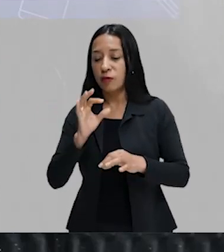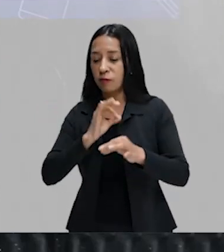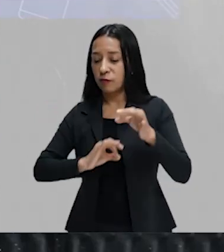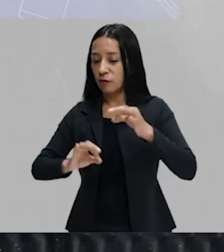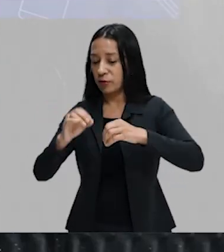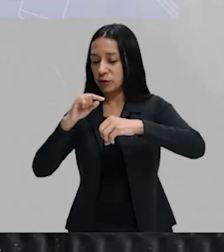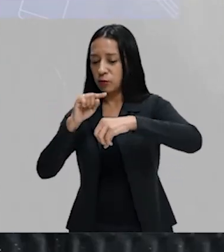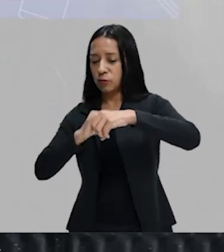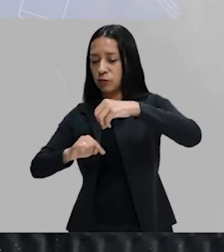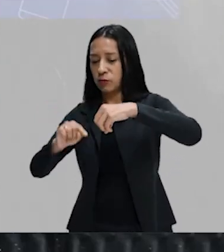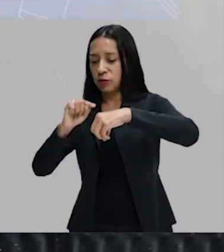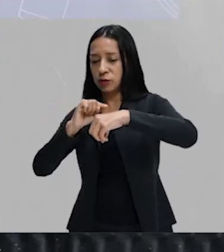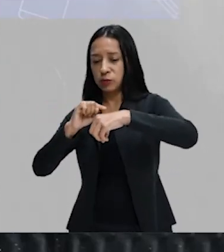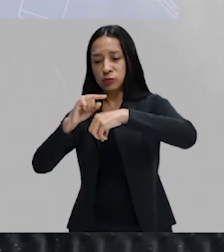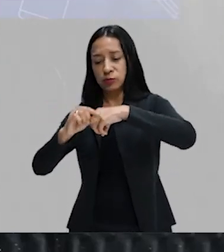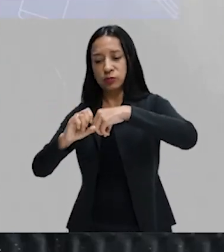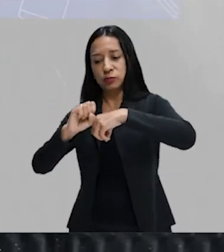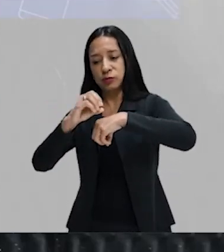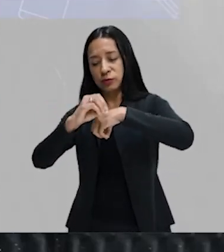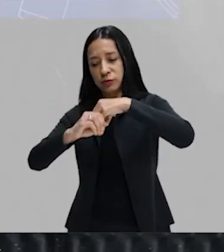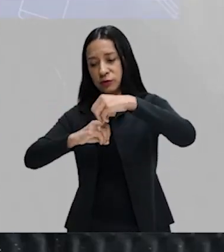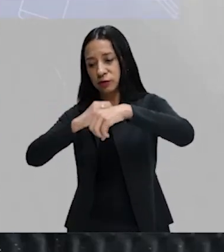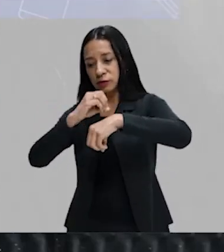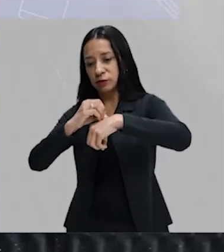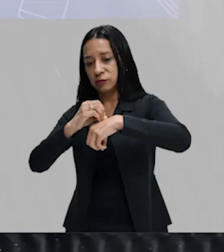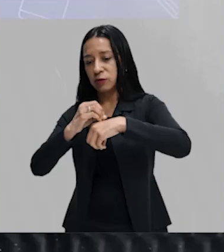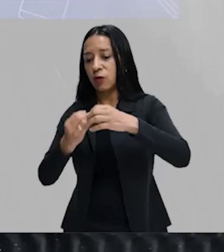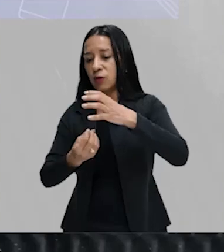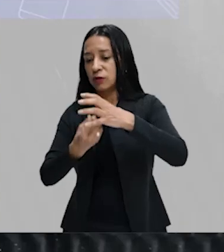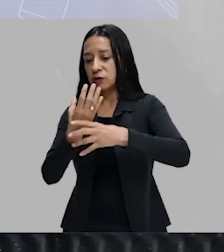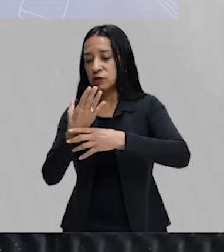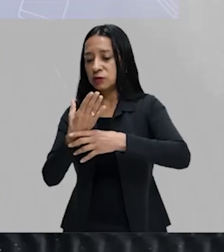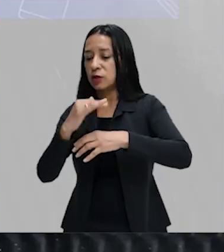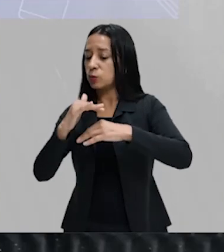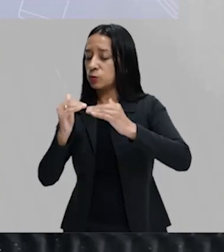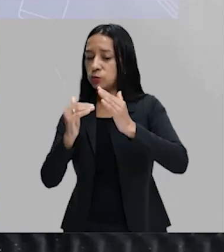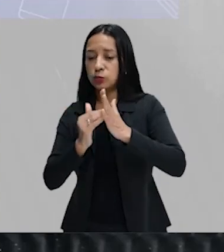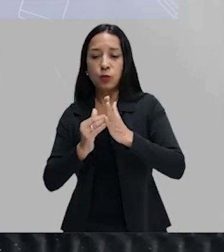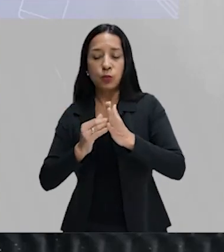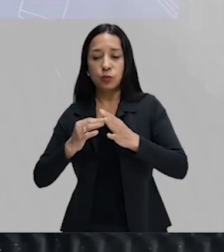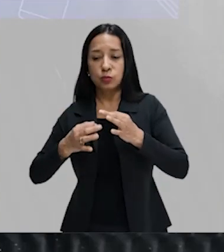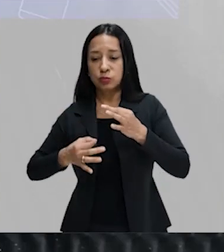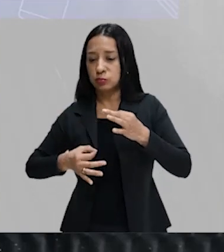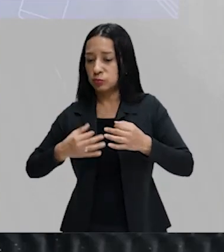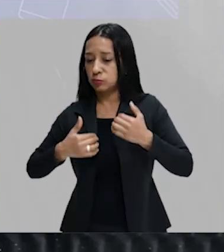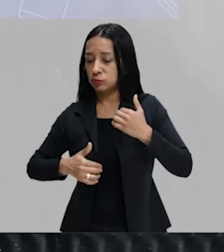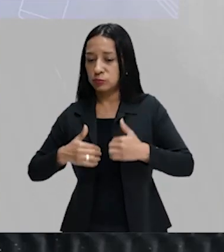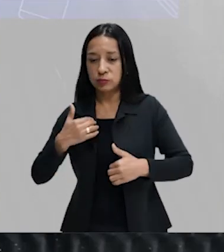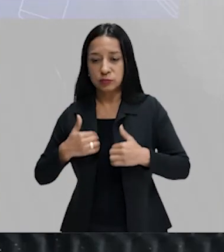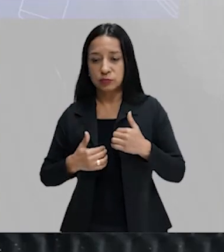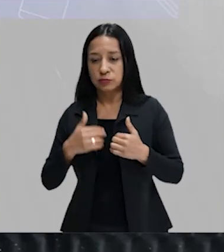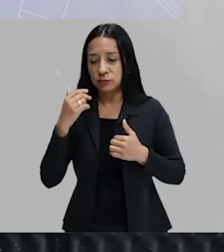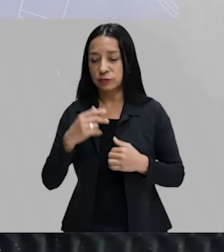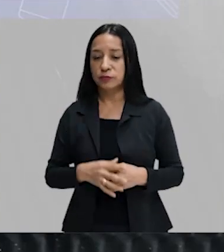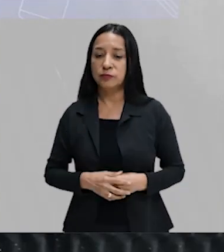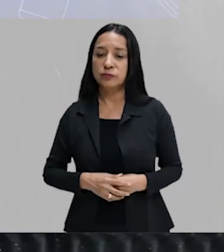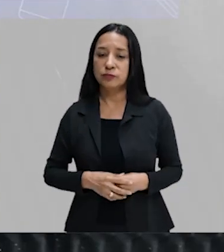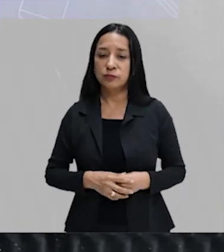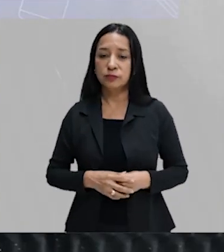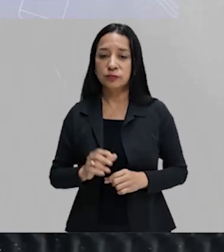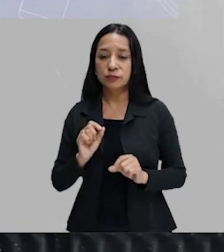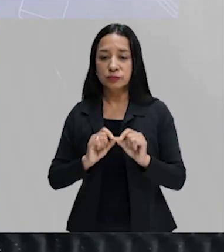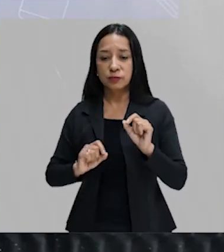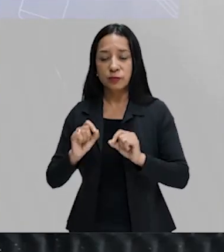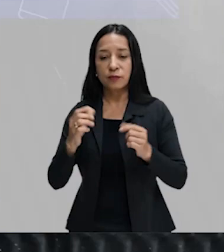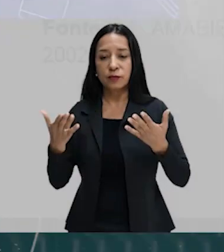folhetos embrionários, que darão origem a todos os órgãos do indivíduo. Ok? Então, é isso.